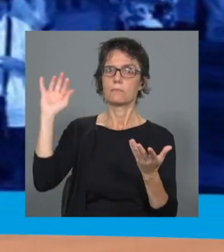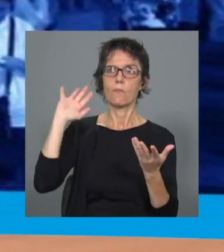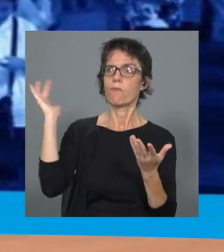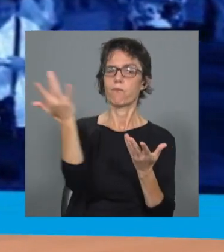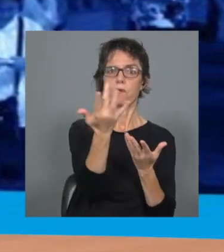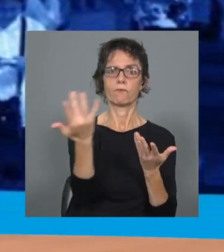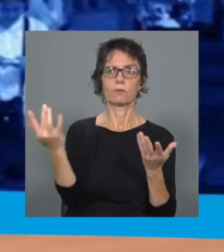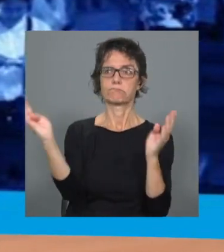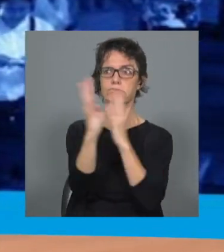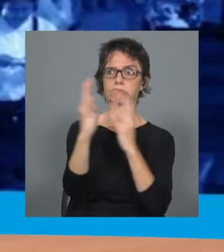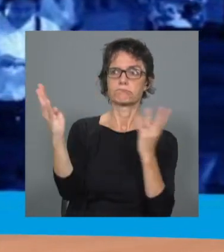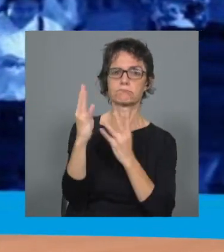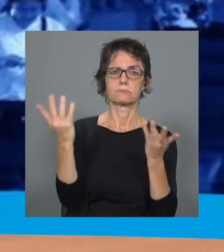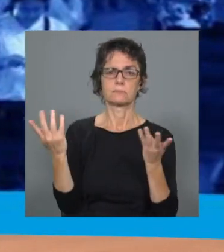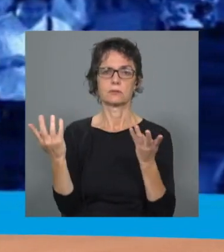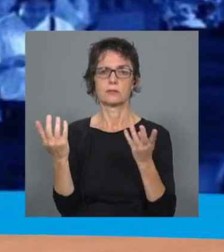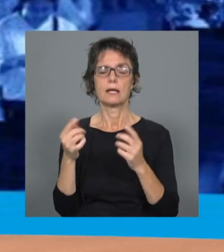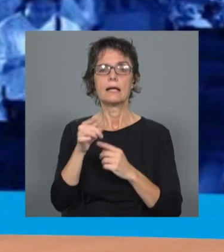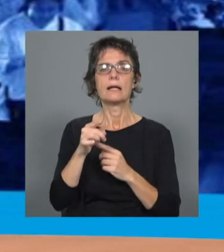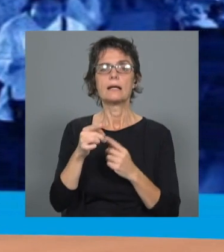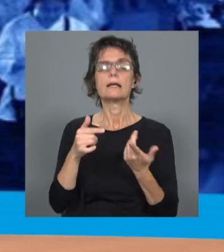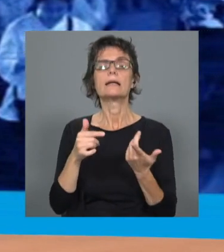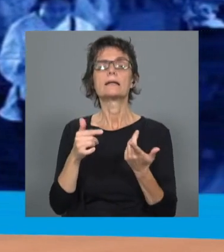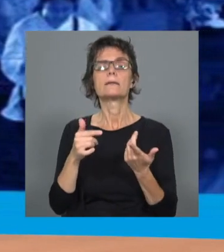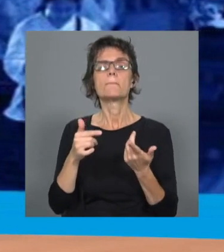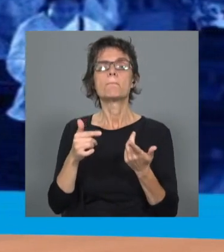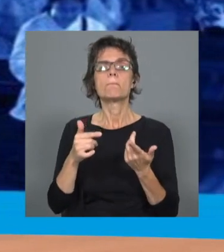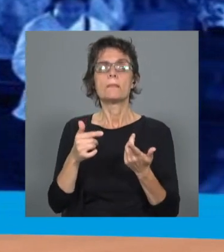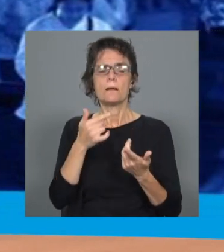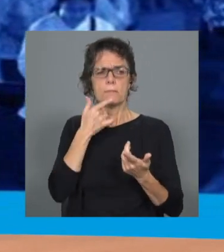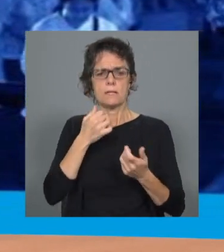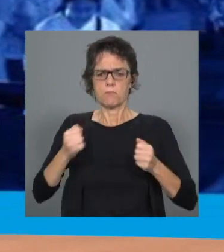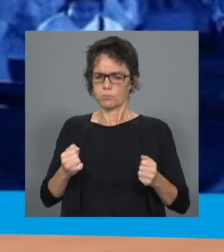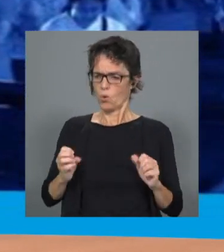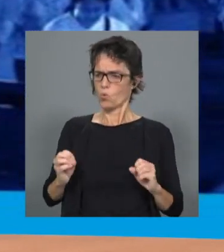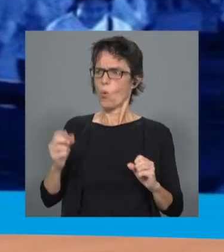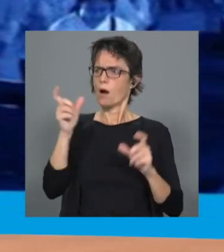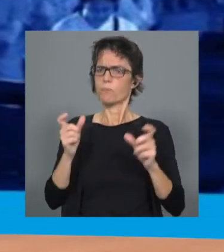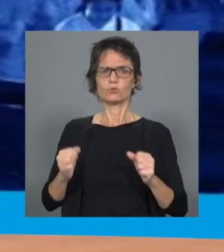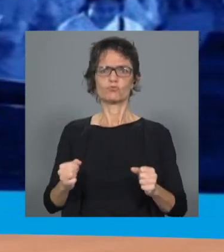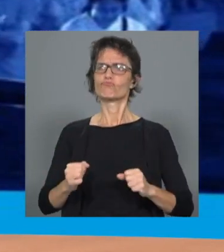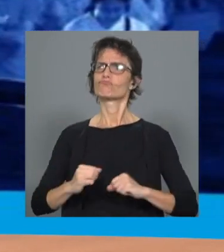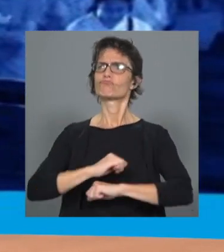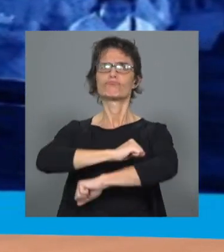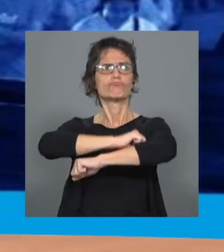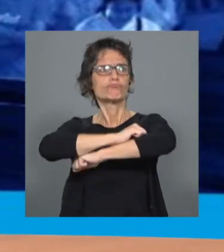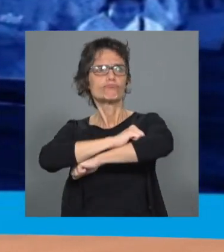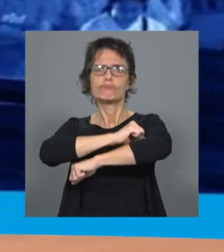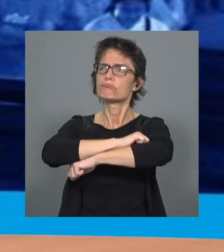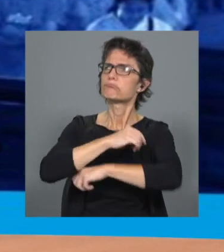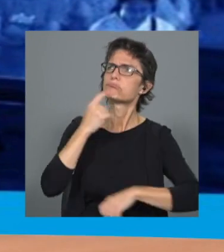tem propósito, porque as pessoas estão em casa fechadas, e quando as pessoas começam a sair, o banco